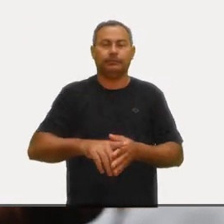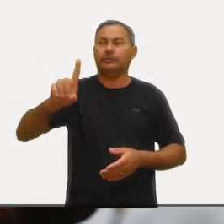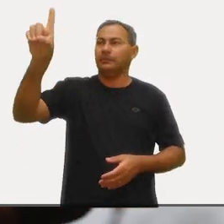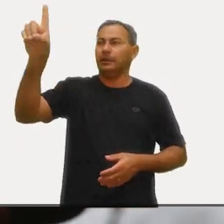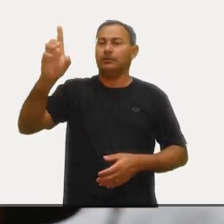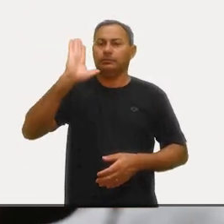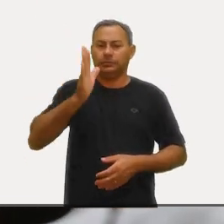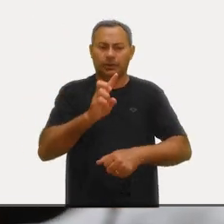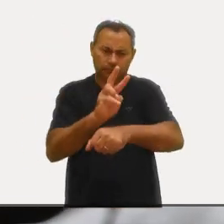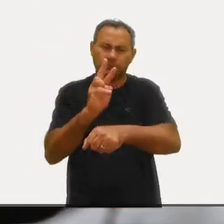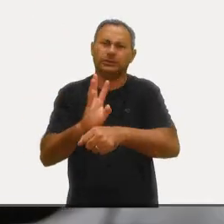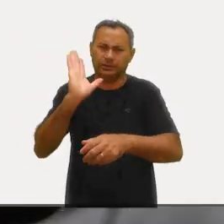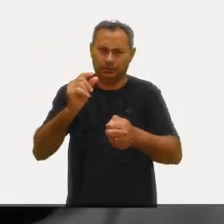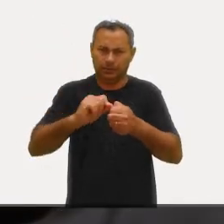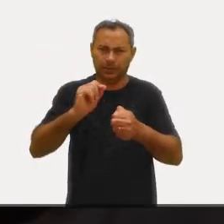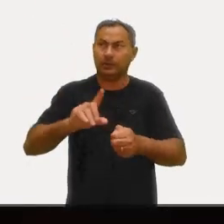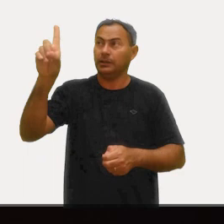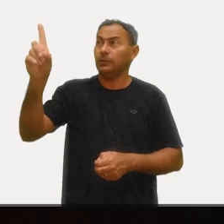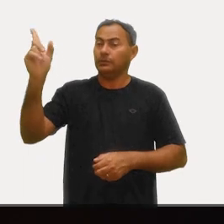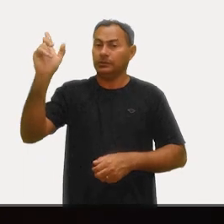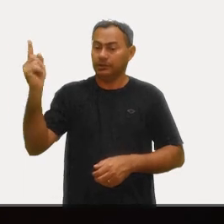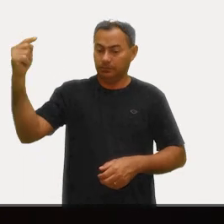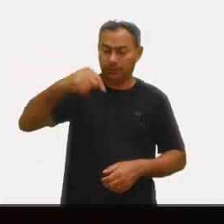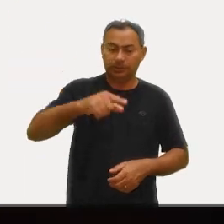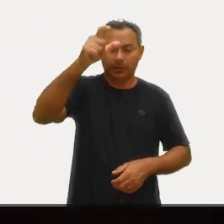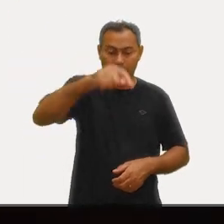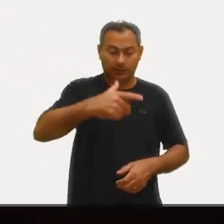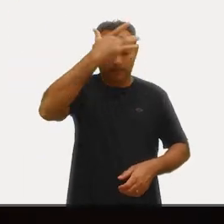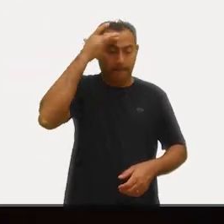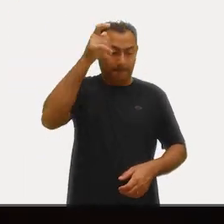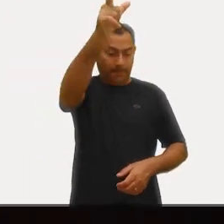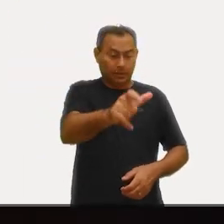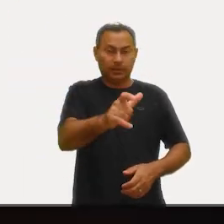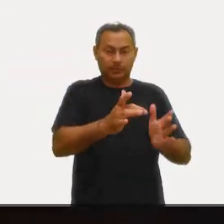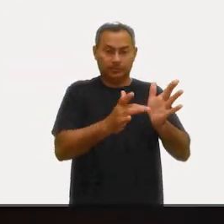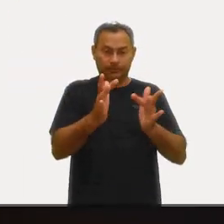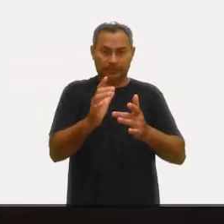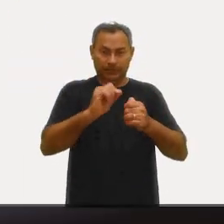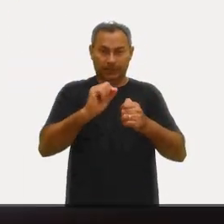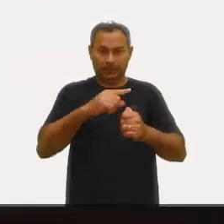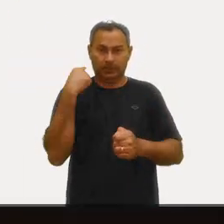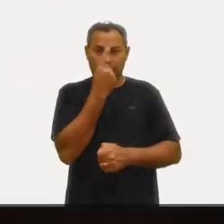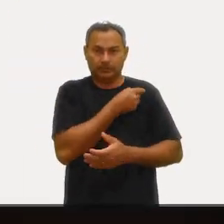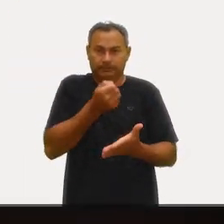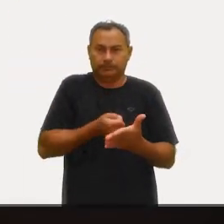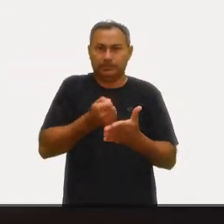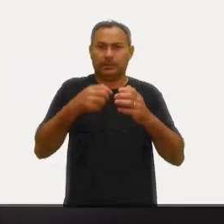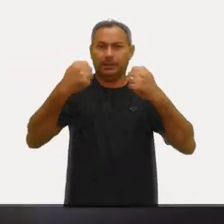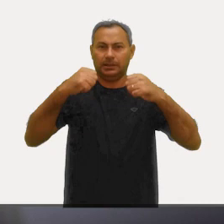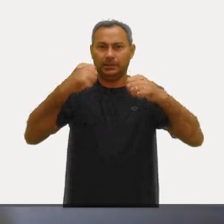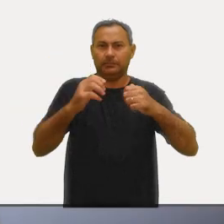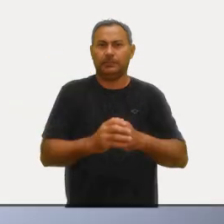portanto, é que Deus já cuidou disso. Deus já veio ao mundo na pessoa do seu Filho e cumpriu por nós as